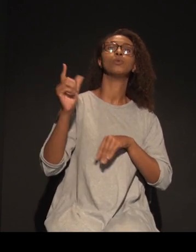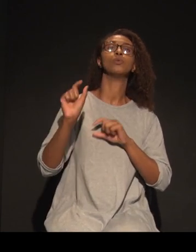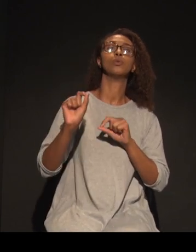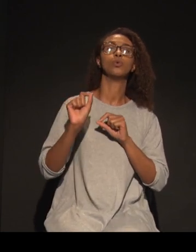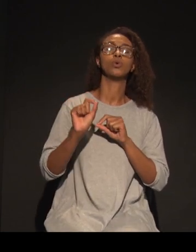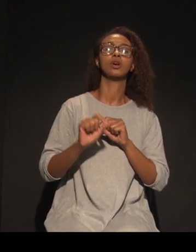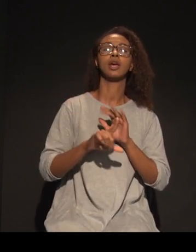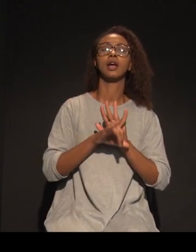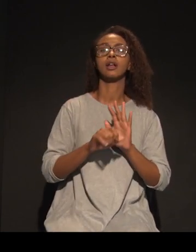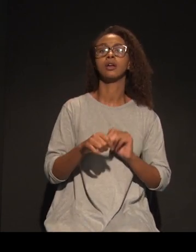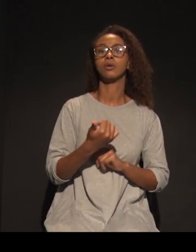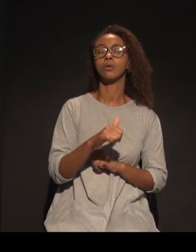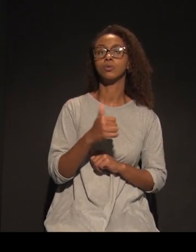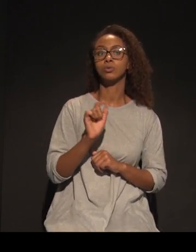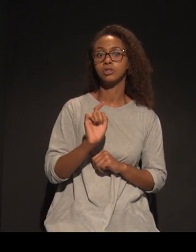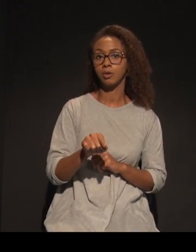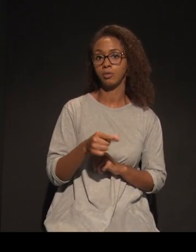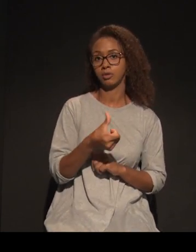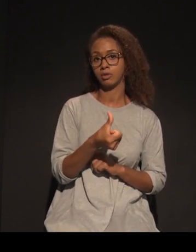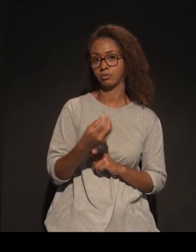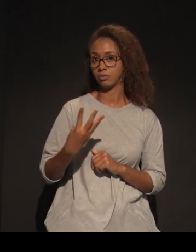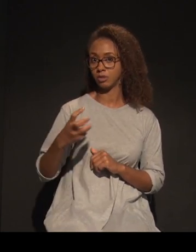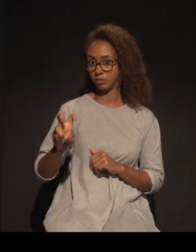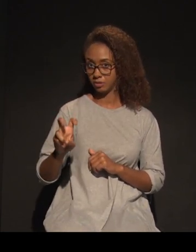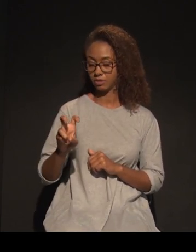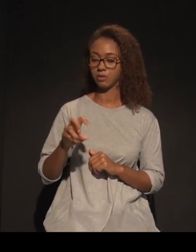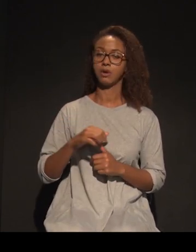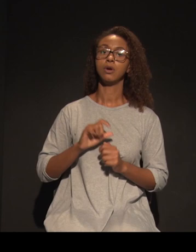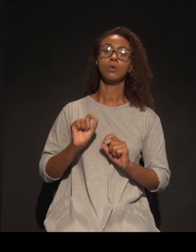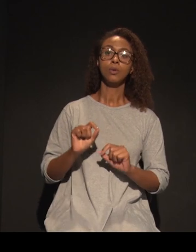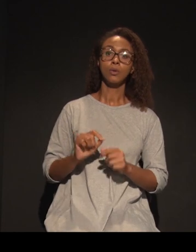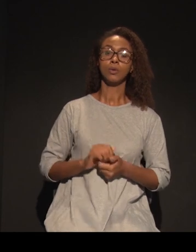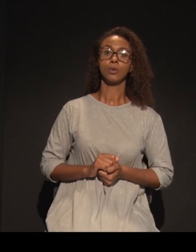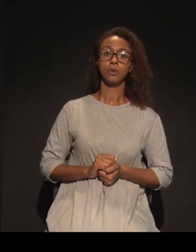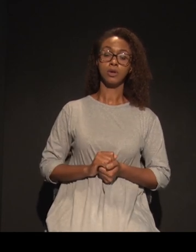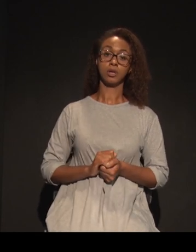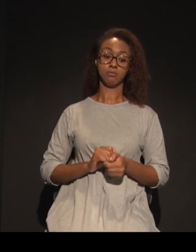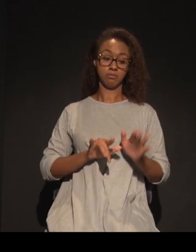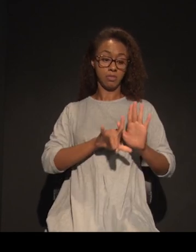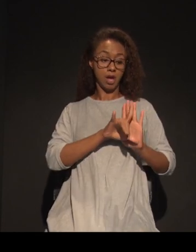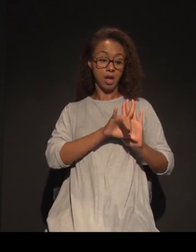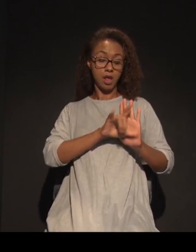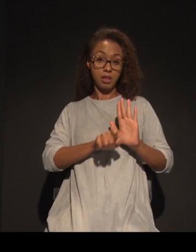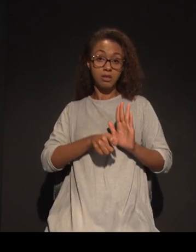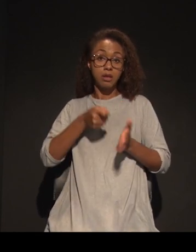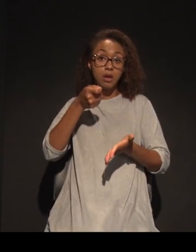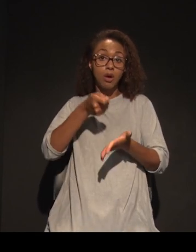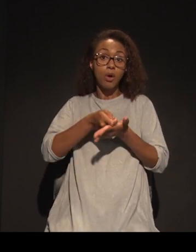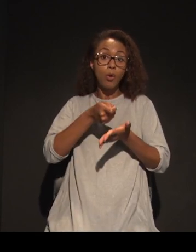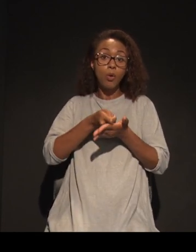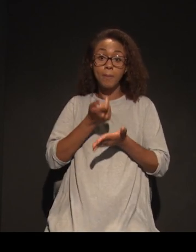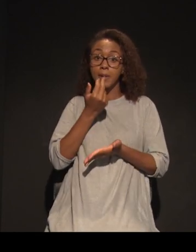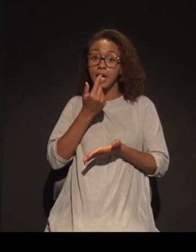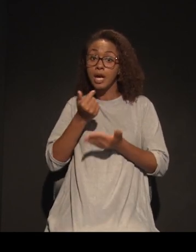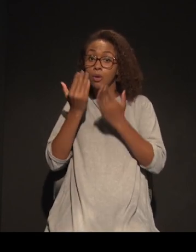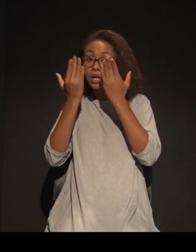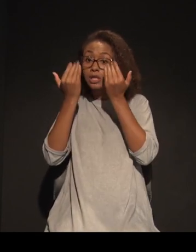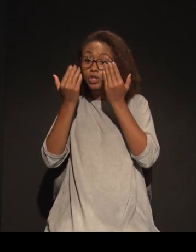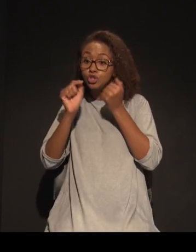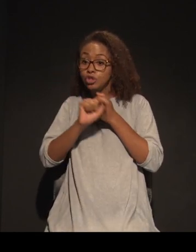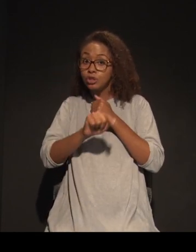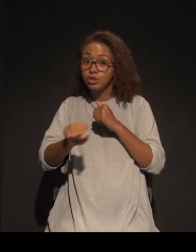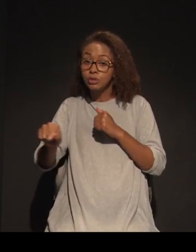lei 11.645 é que ela é obrigar o ensino da língua indígena e também